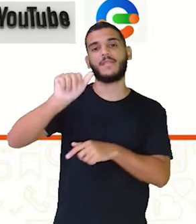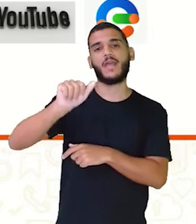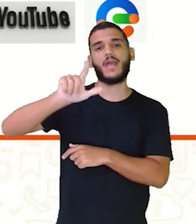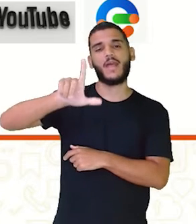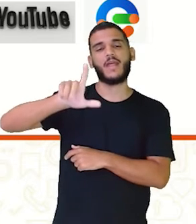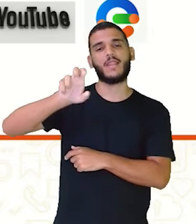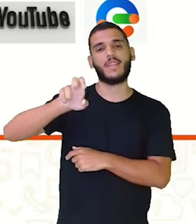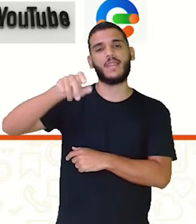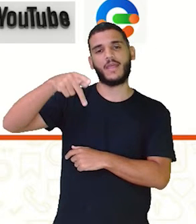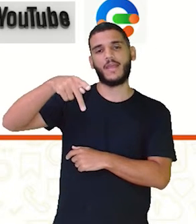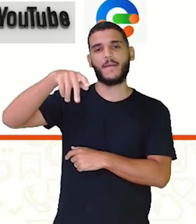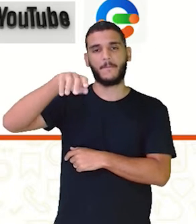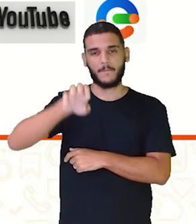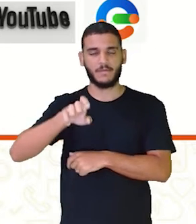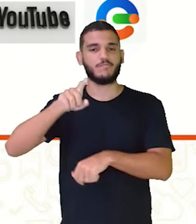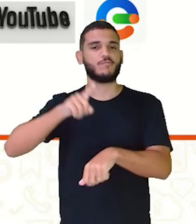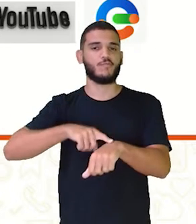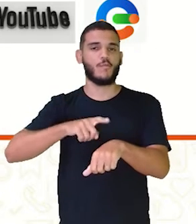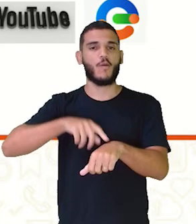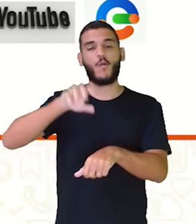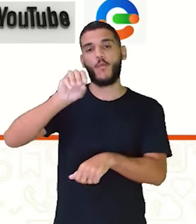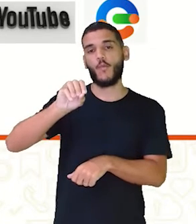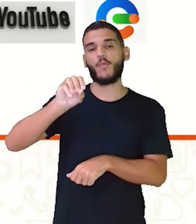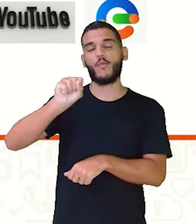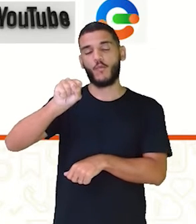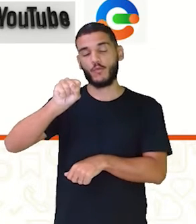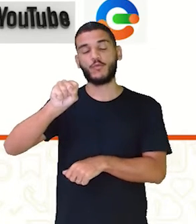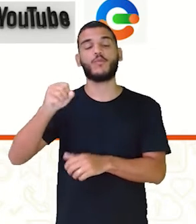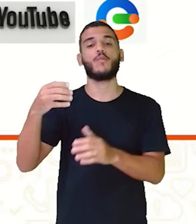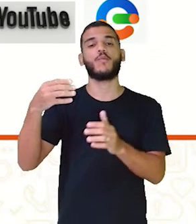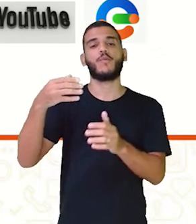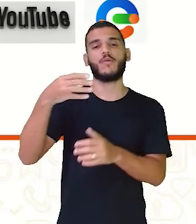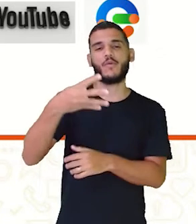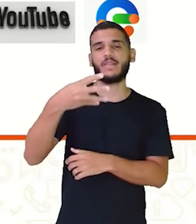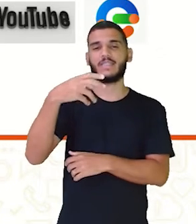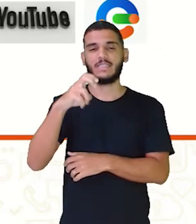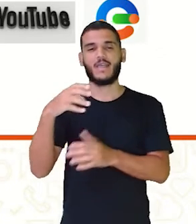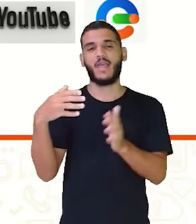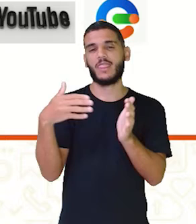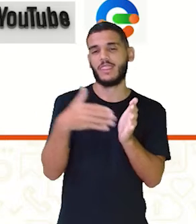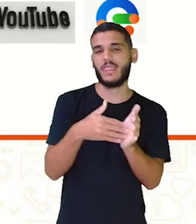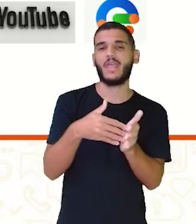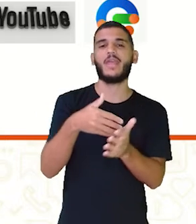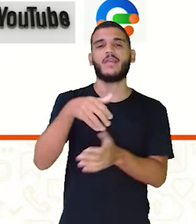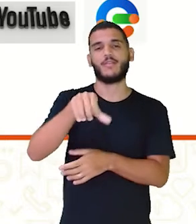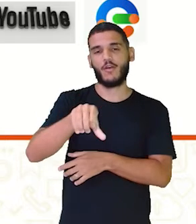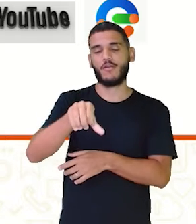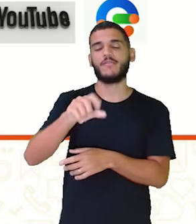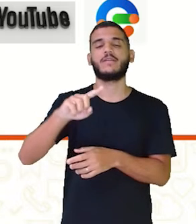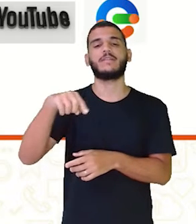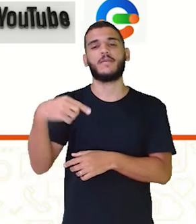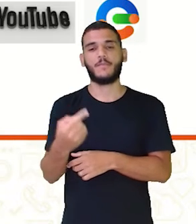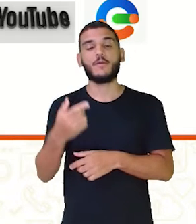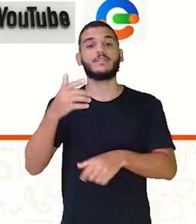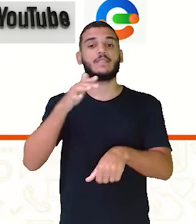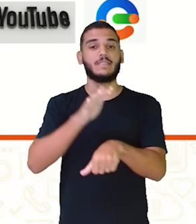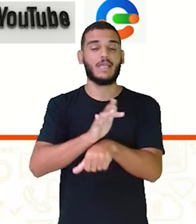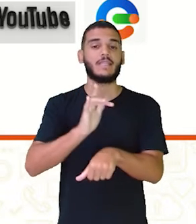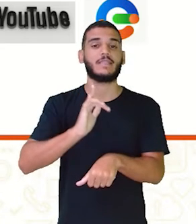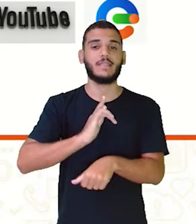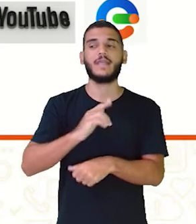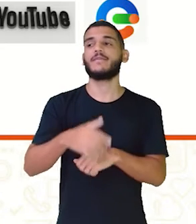horário das 8h45 às 9h, e também temos a reprise 13h45 às 14 horas, no